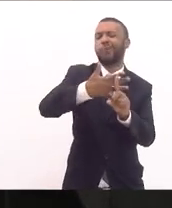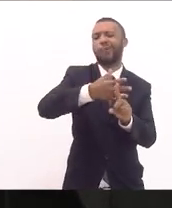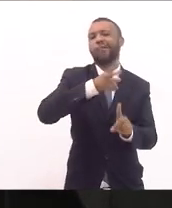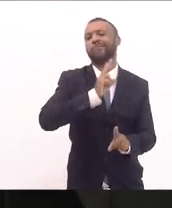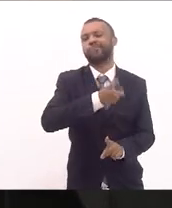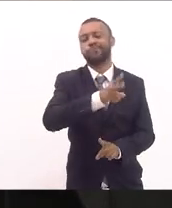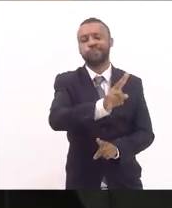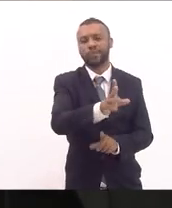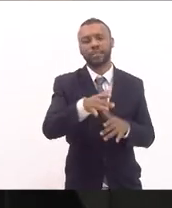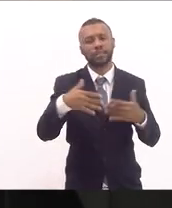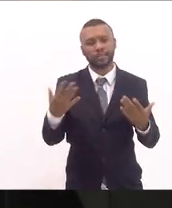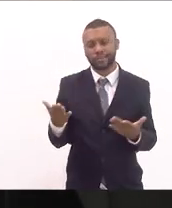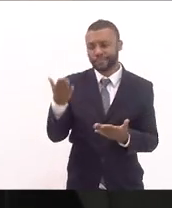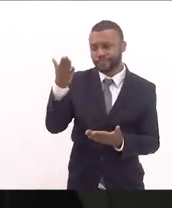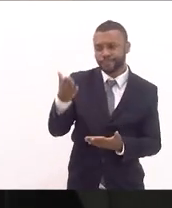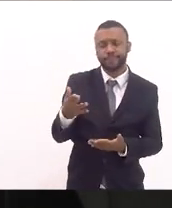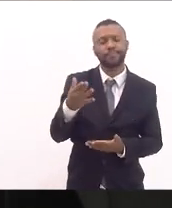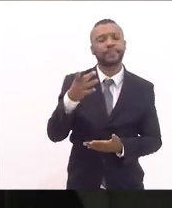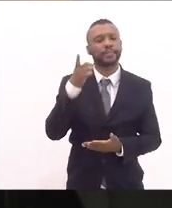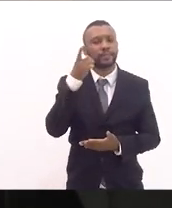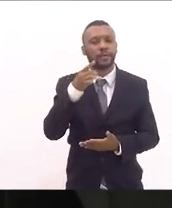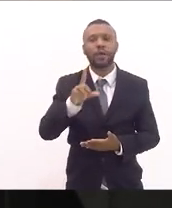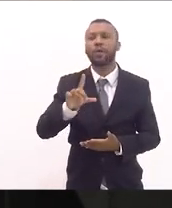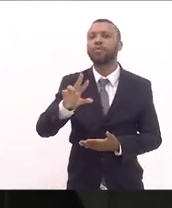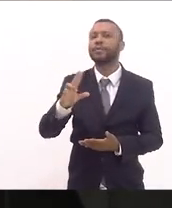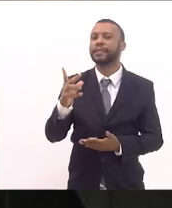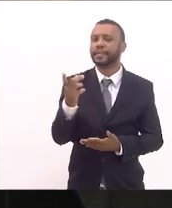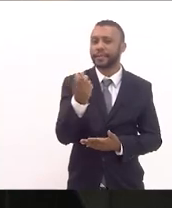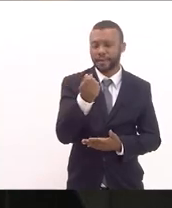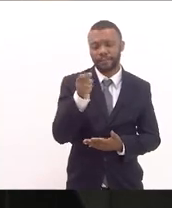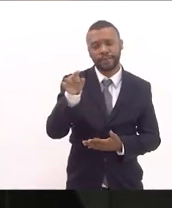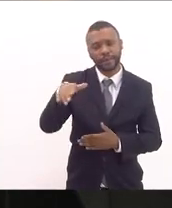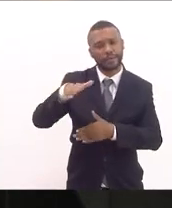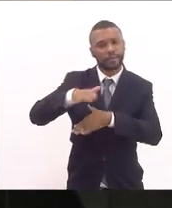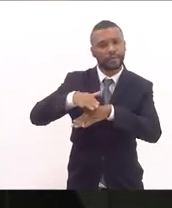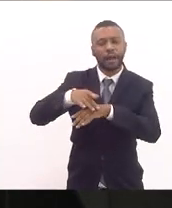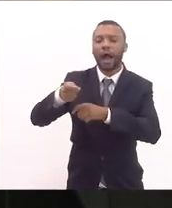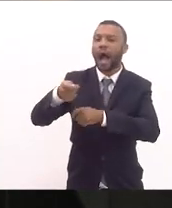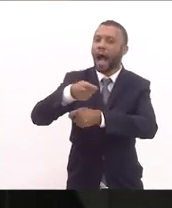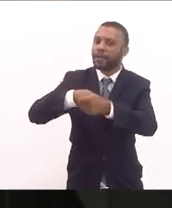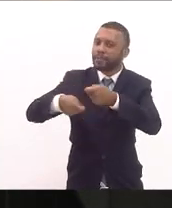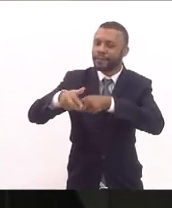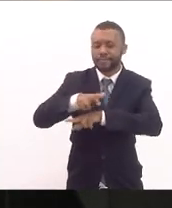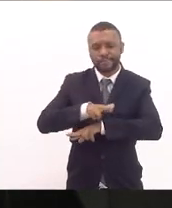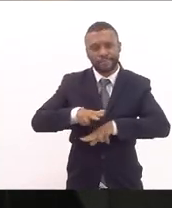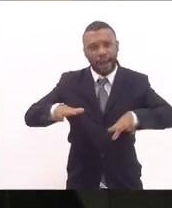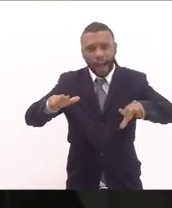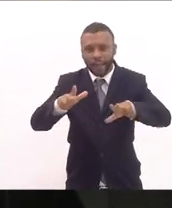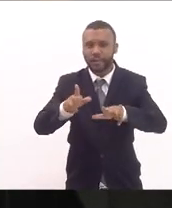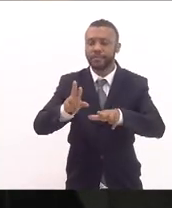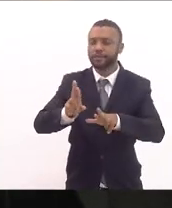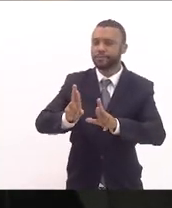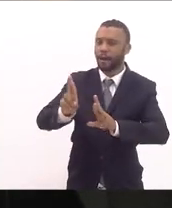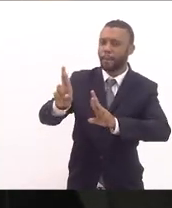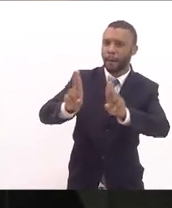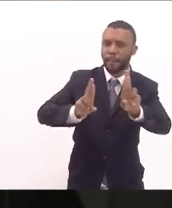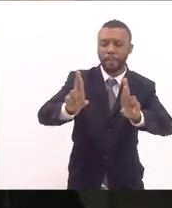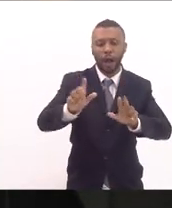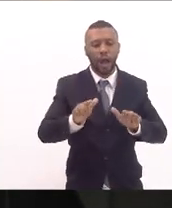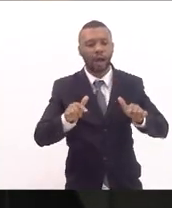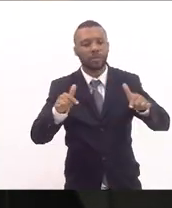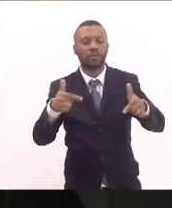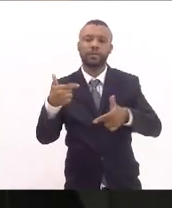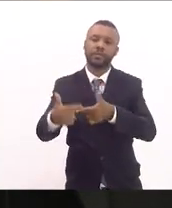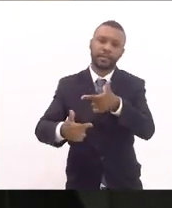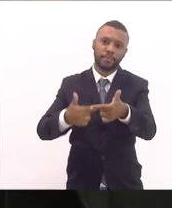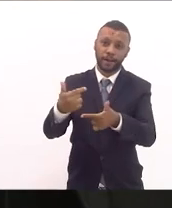vossa excelência' deputada Lucinha administrar diversas frentes de trabalho e uma